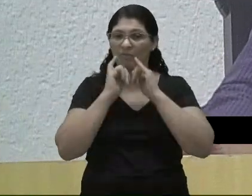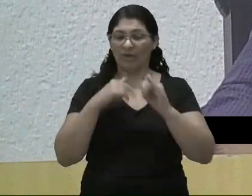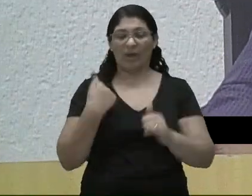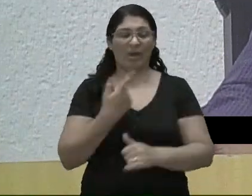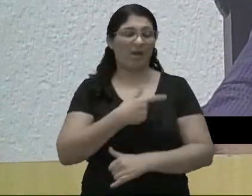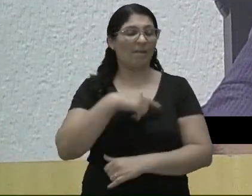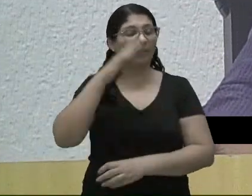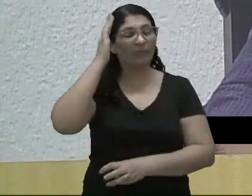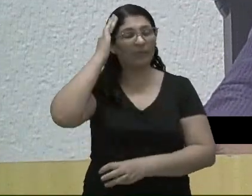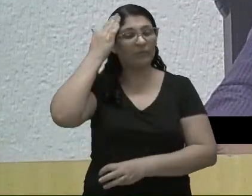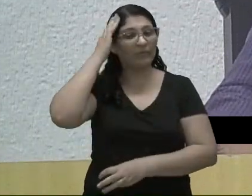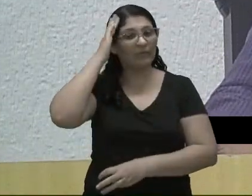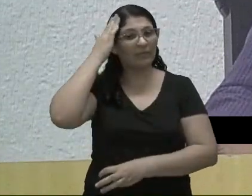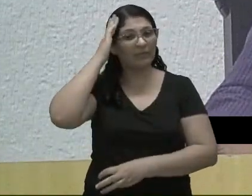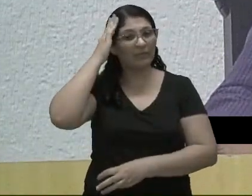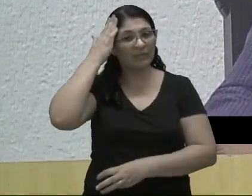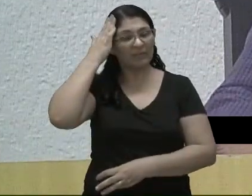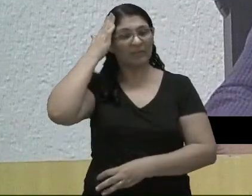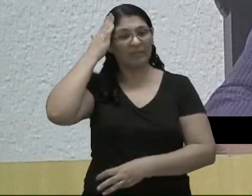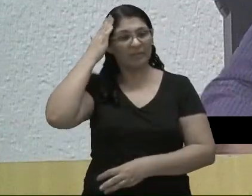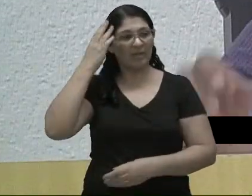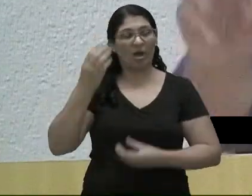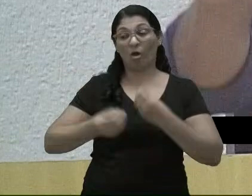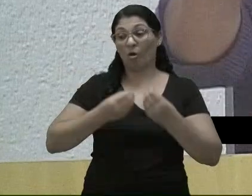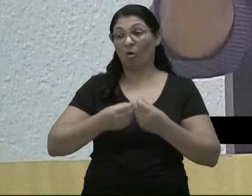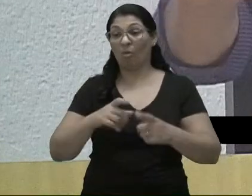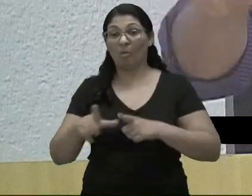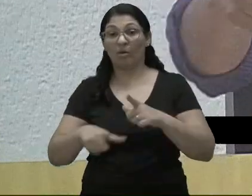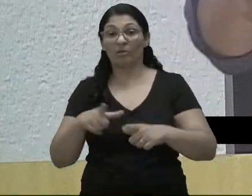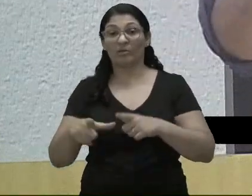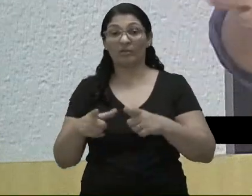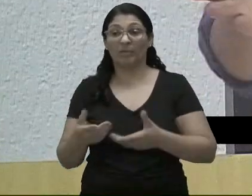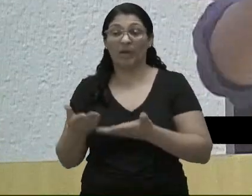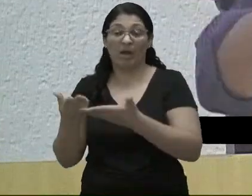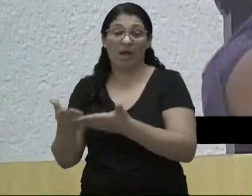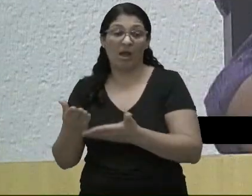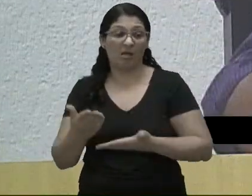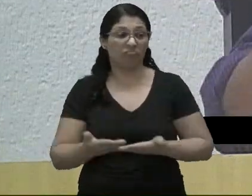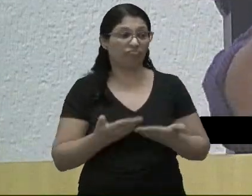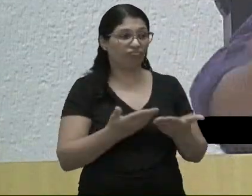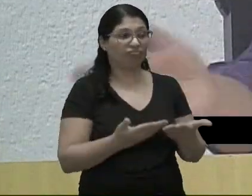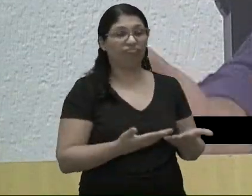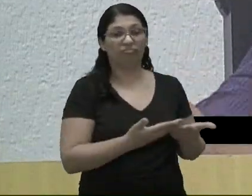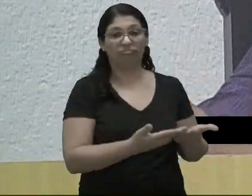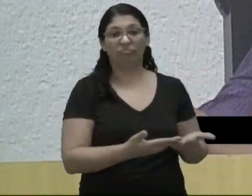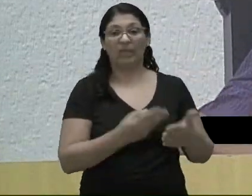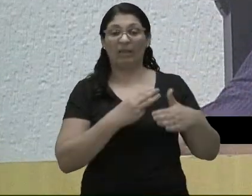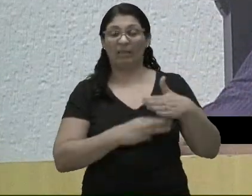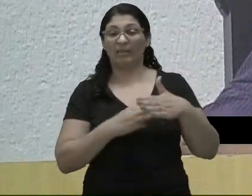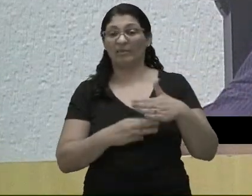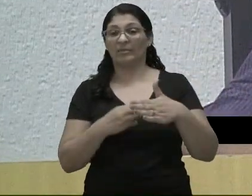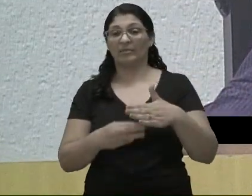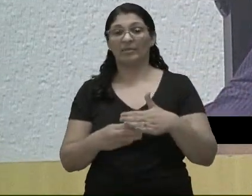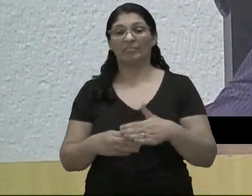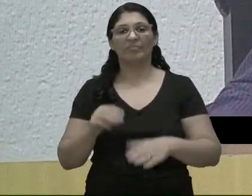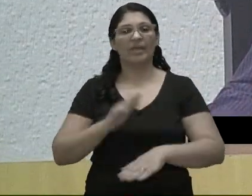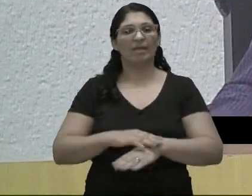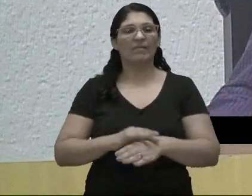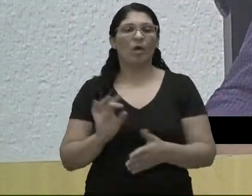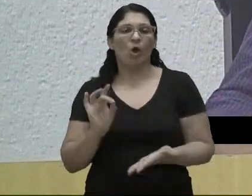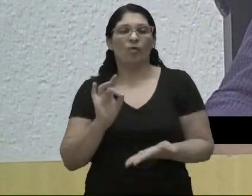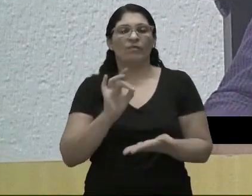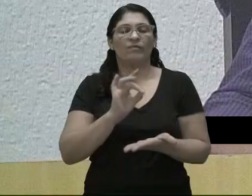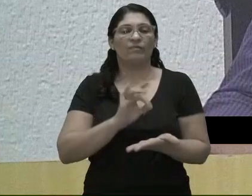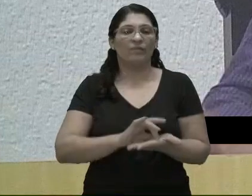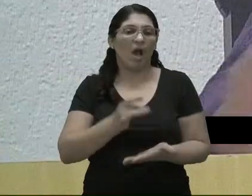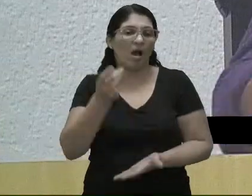entender, né, uma prestação de serviço, né, até vamos elaborar um ofício, porque no